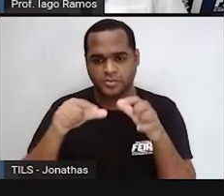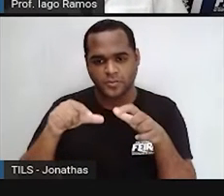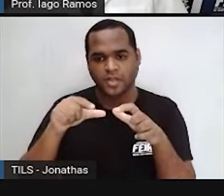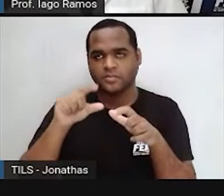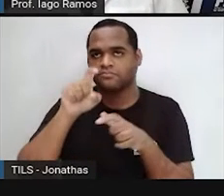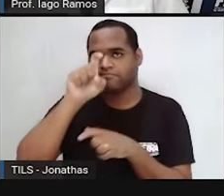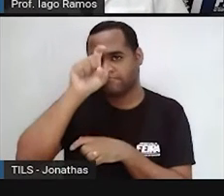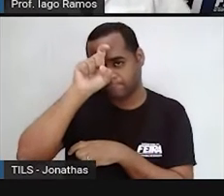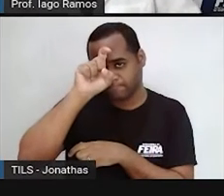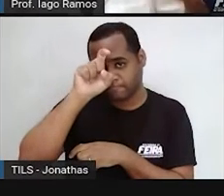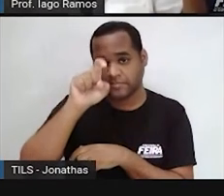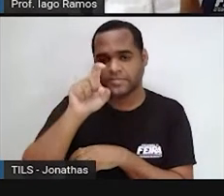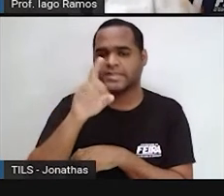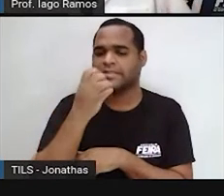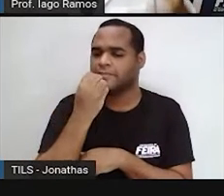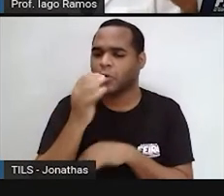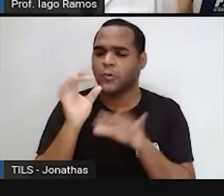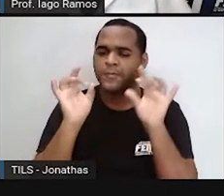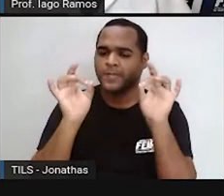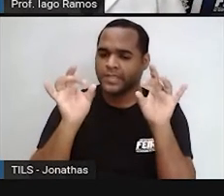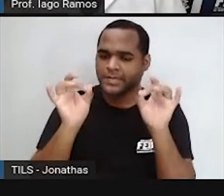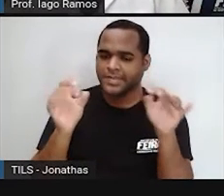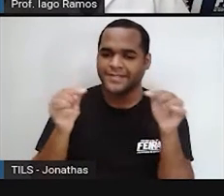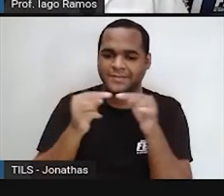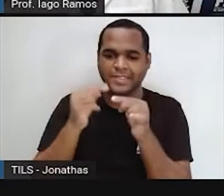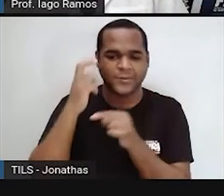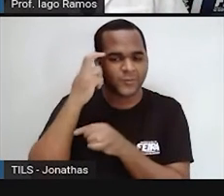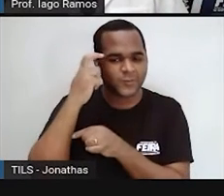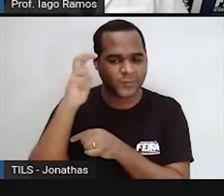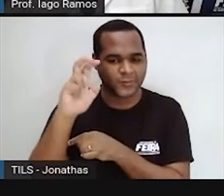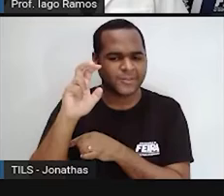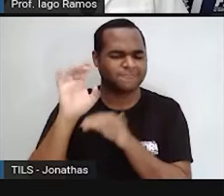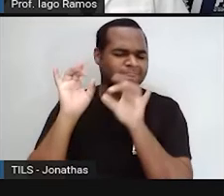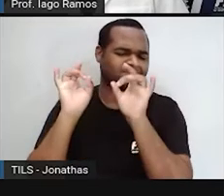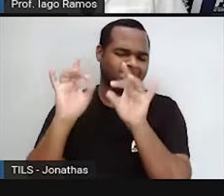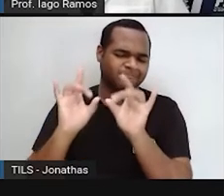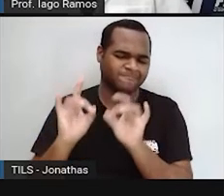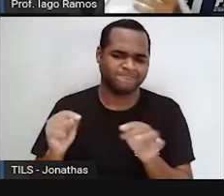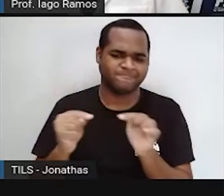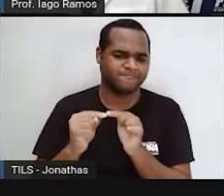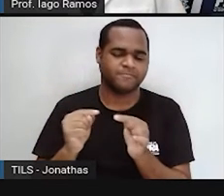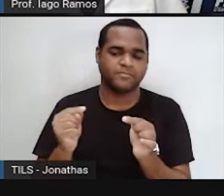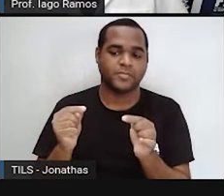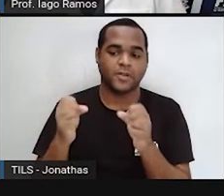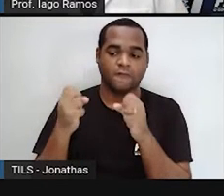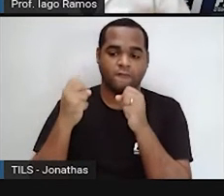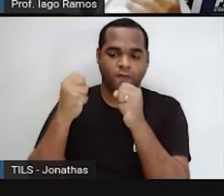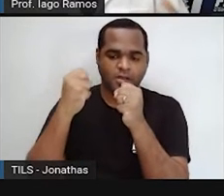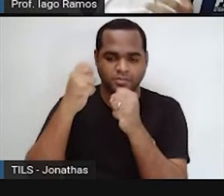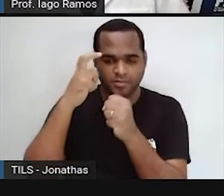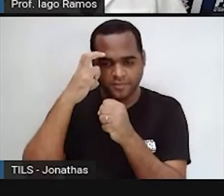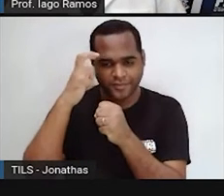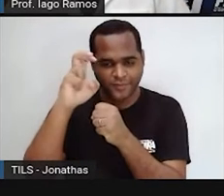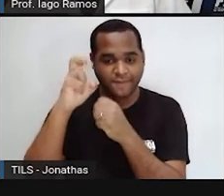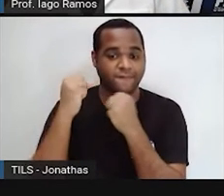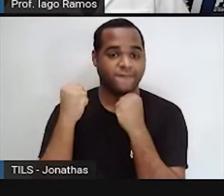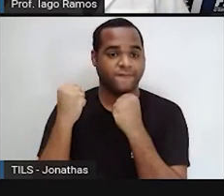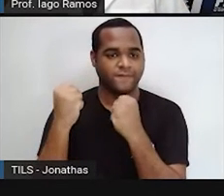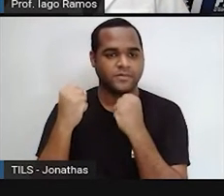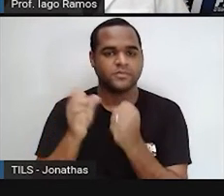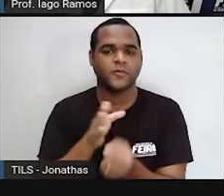lugar incrível de uma cultura muito rica uma cultura muito forte bastante